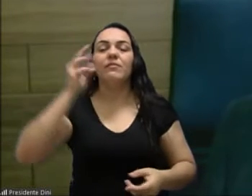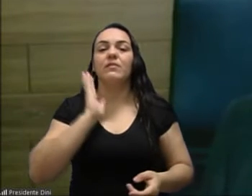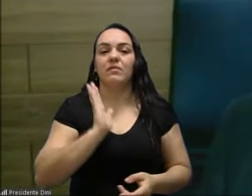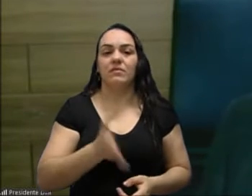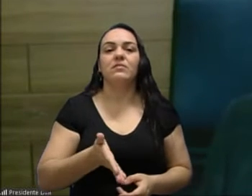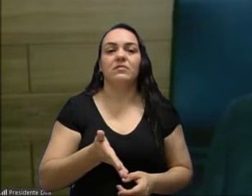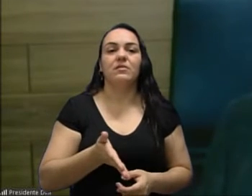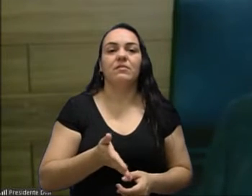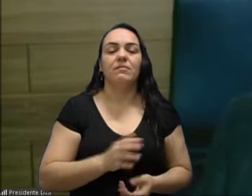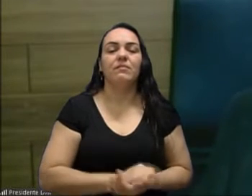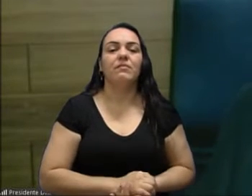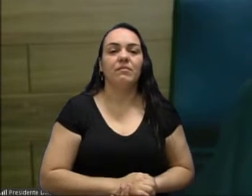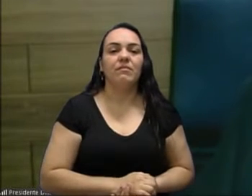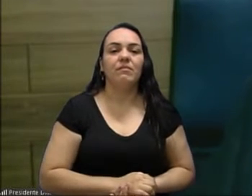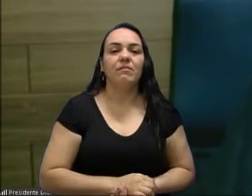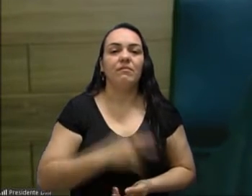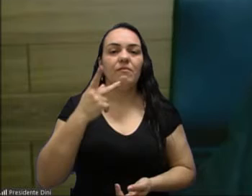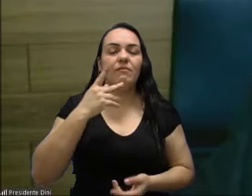tinha... Vereador Mário, pois não?